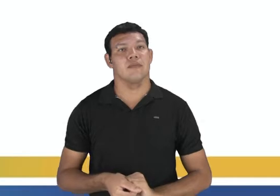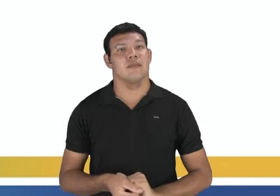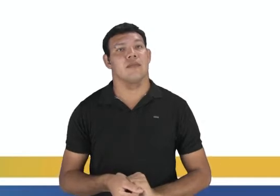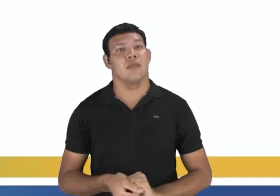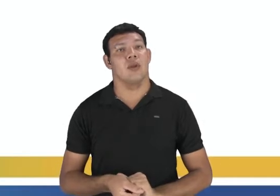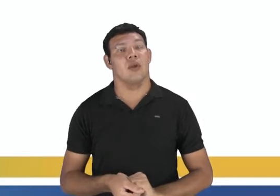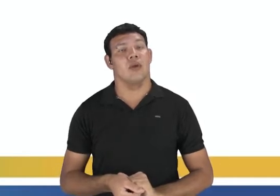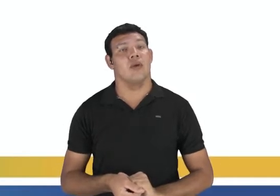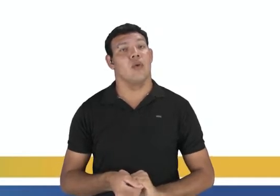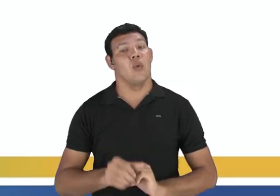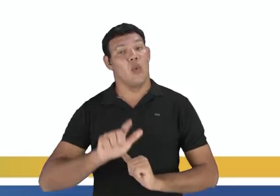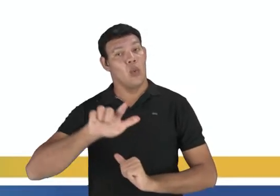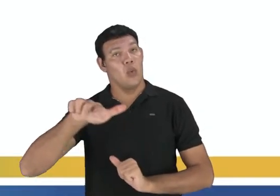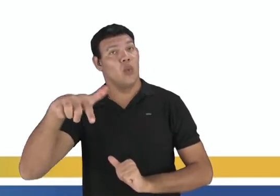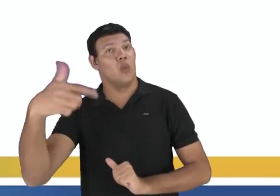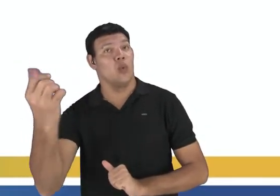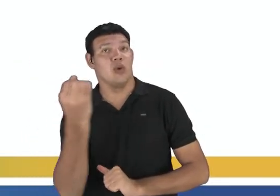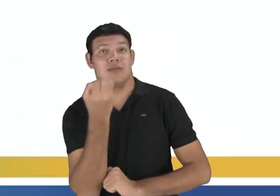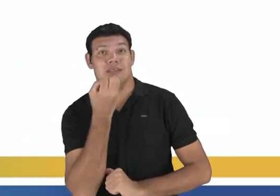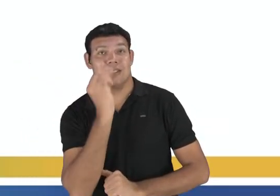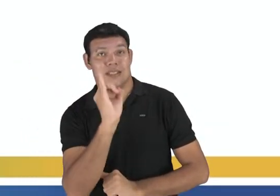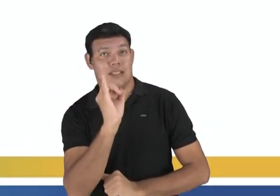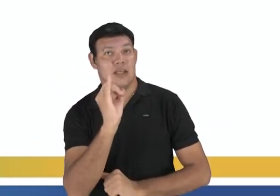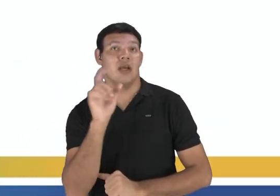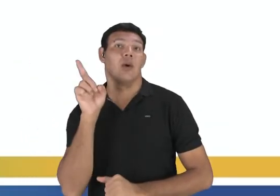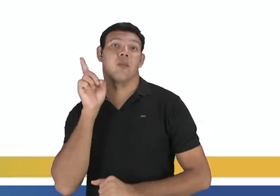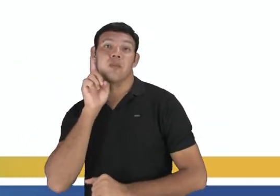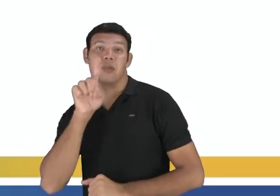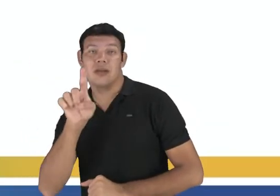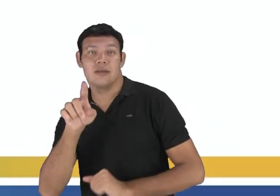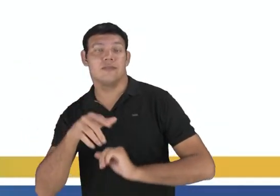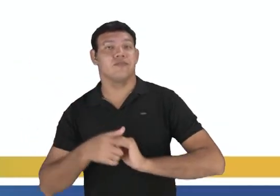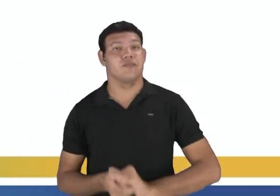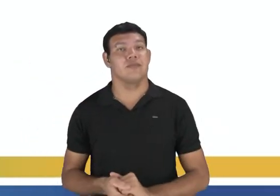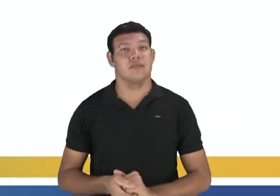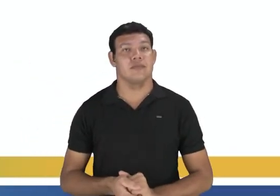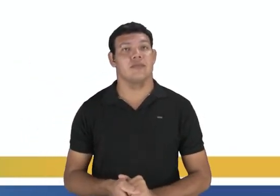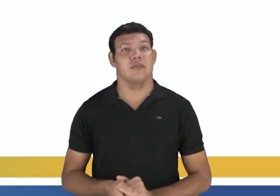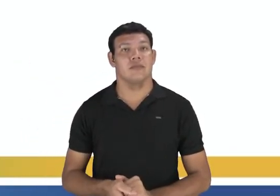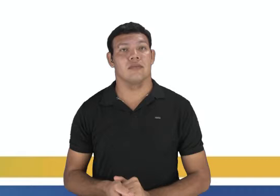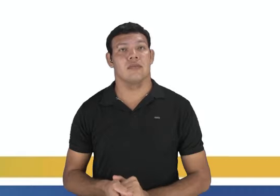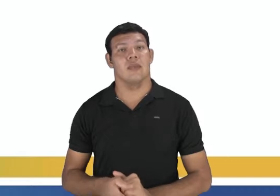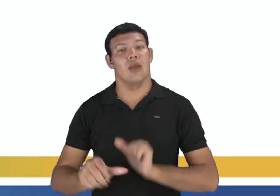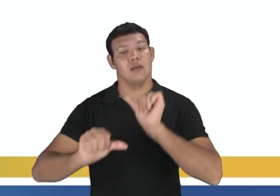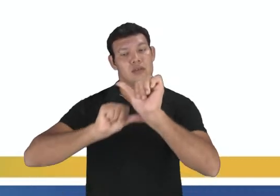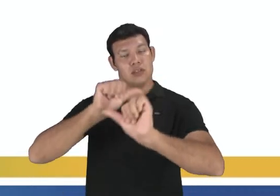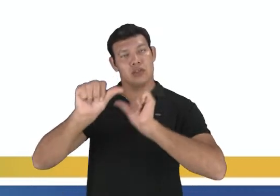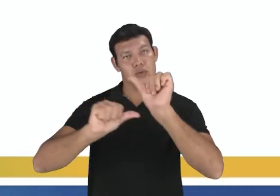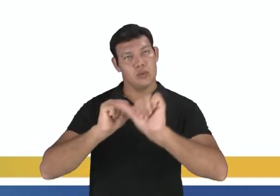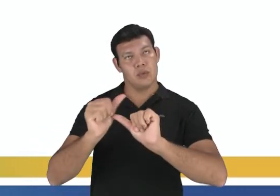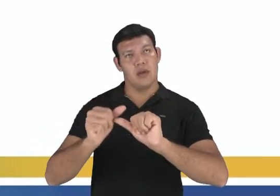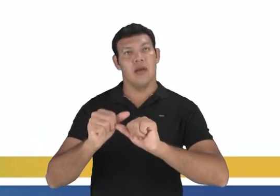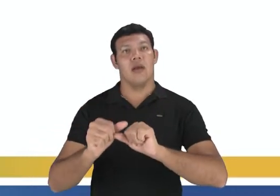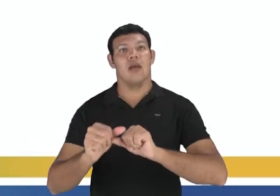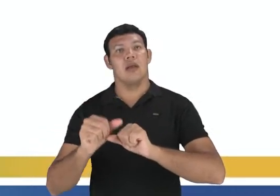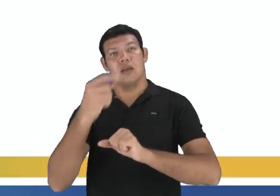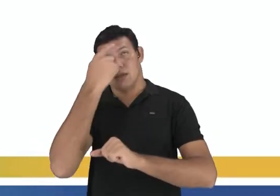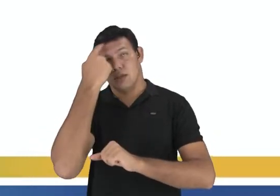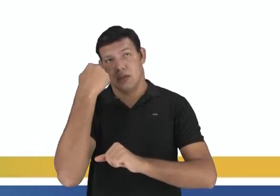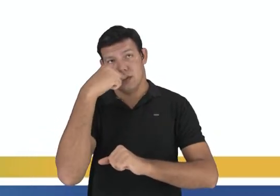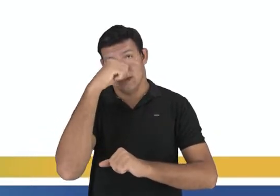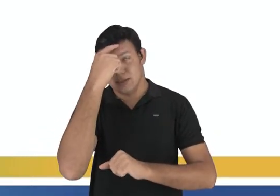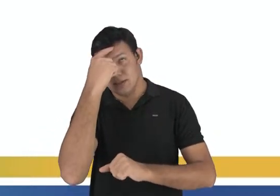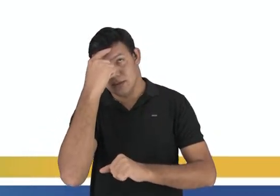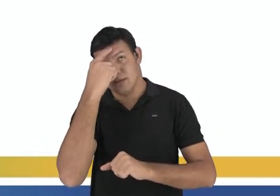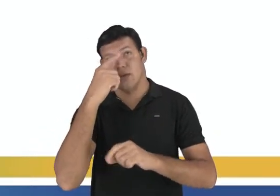Uma outra forma é se você estiver em dia e quiser transformar para hora. Então vou multiplicar